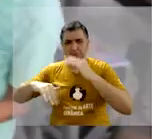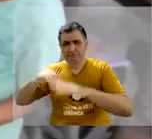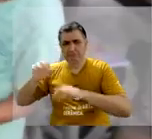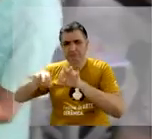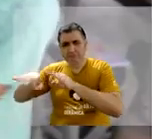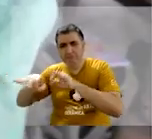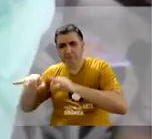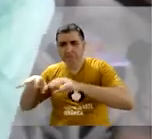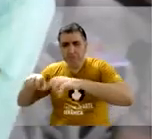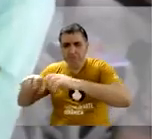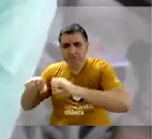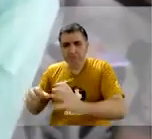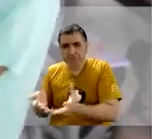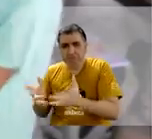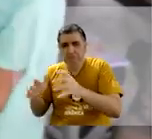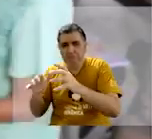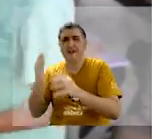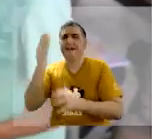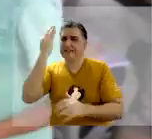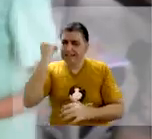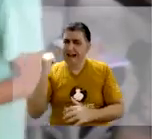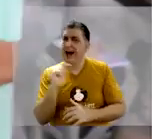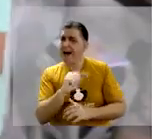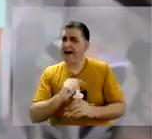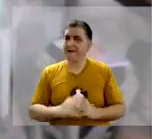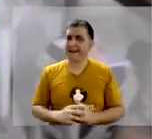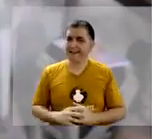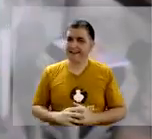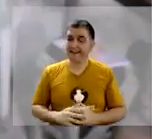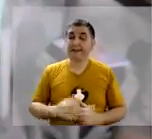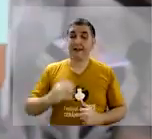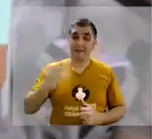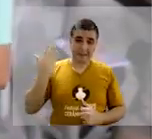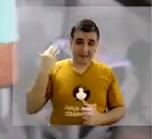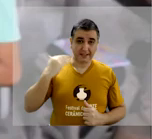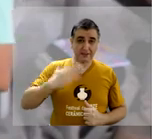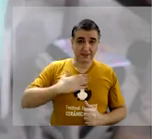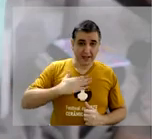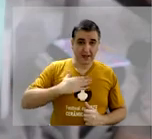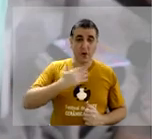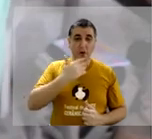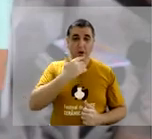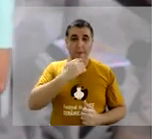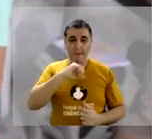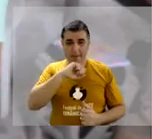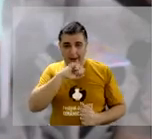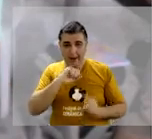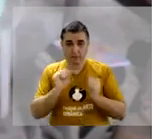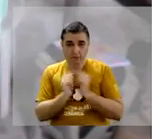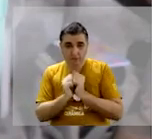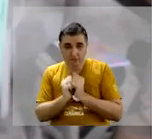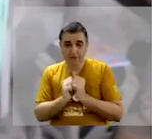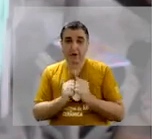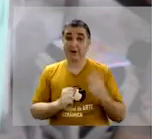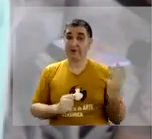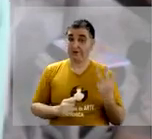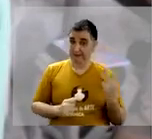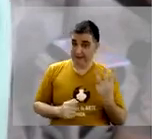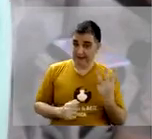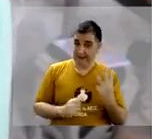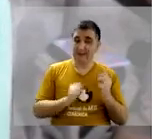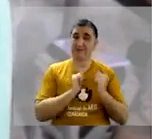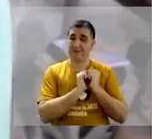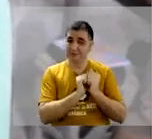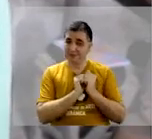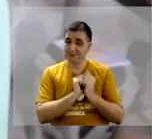com minha mãe e eu. Eles trabalhavam aqui. Era eu, minha mãe, então eles foram aprendendo. Junto com